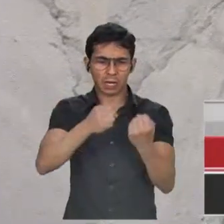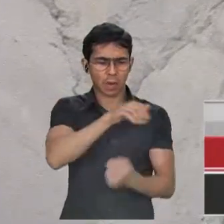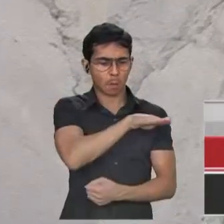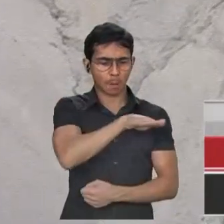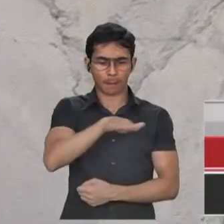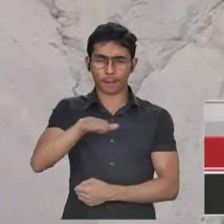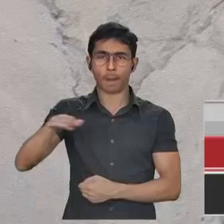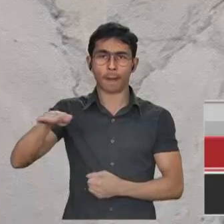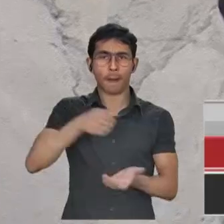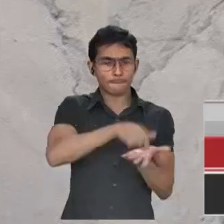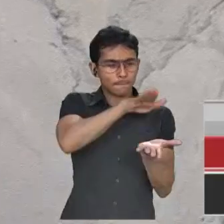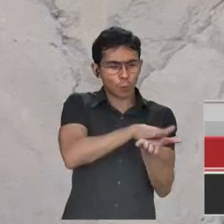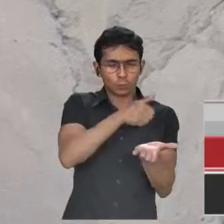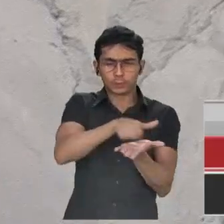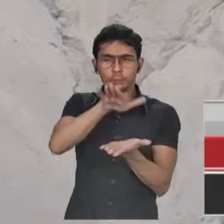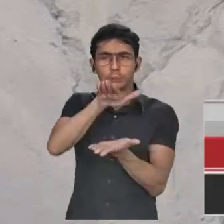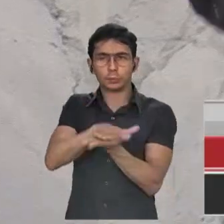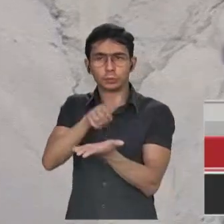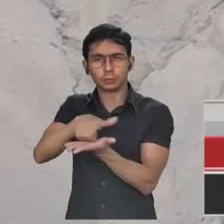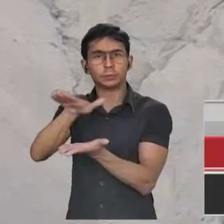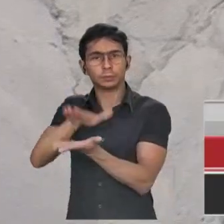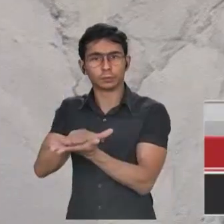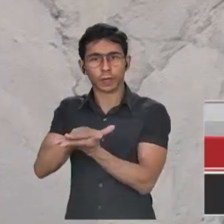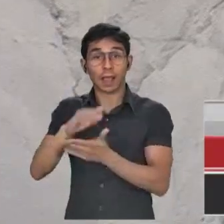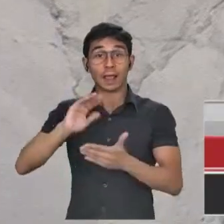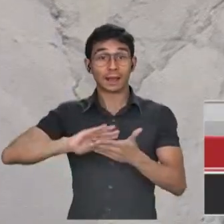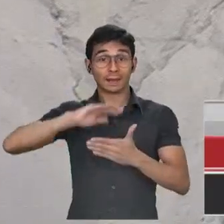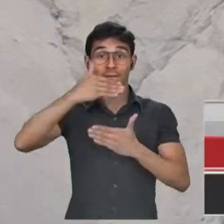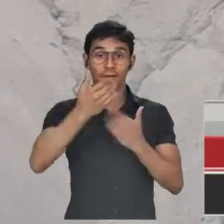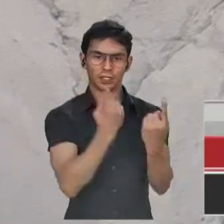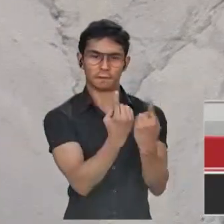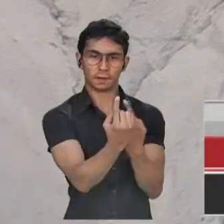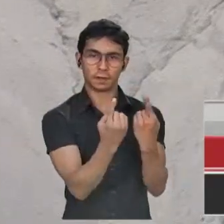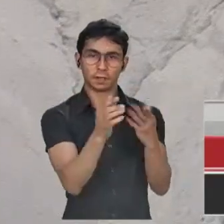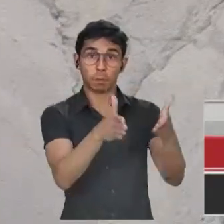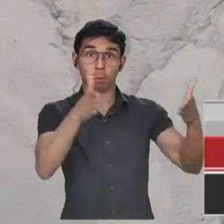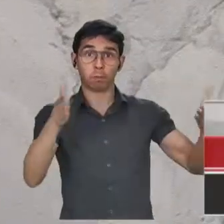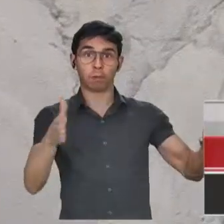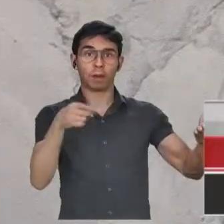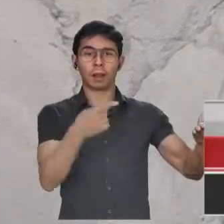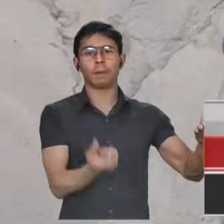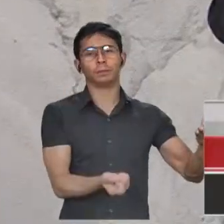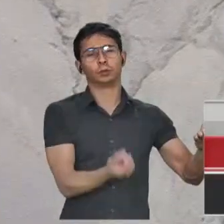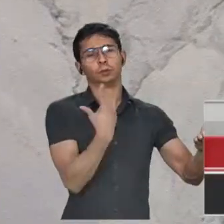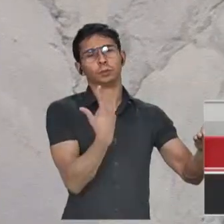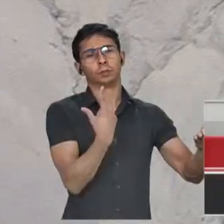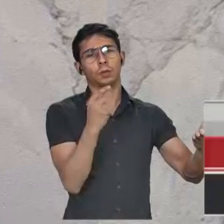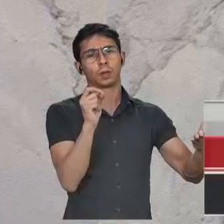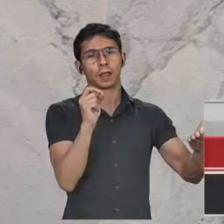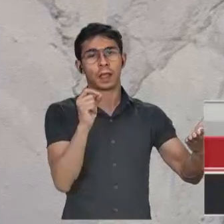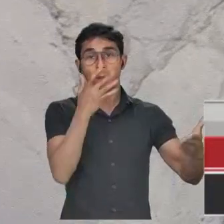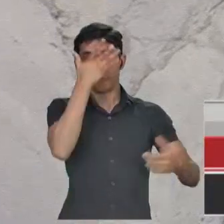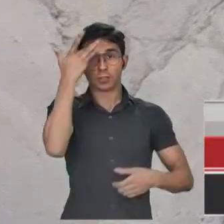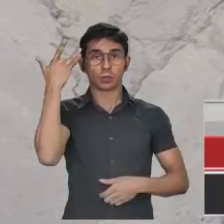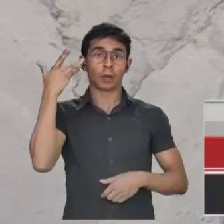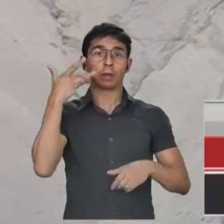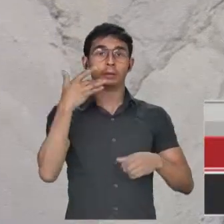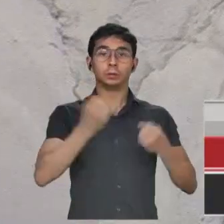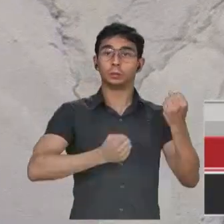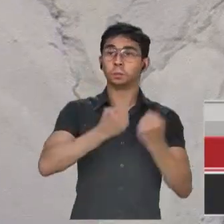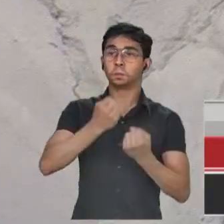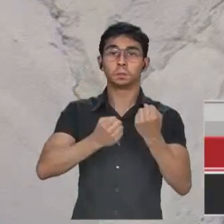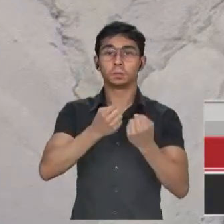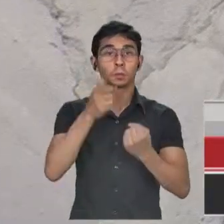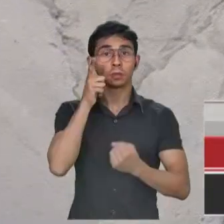sem saída e na rua em frente que é uma grande avenida de são paulo é um absurdo você não consegue andar e você não via ctt o